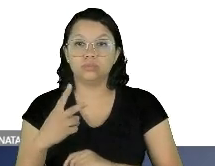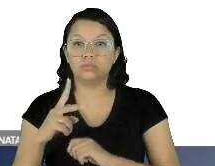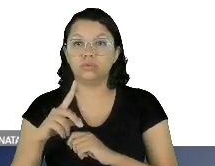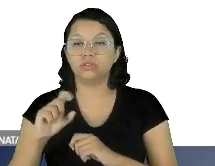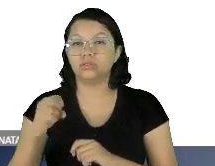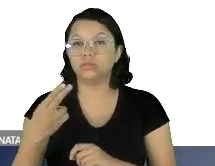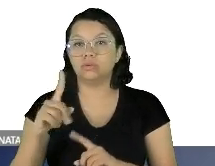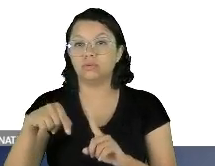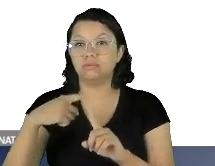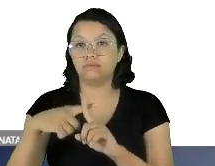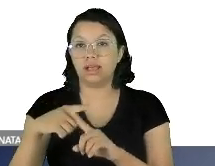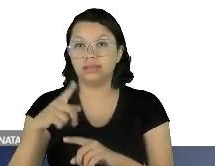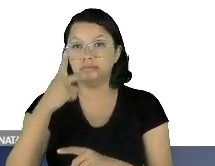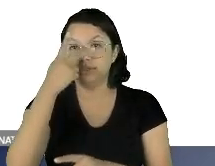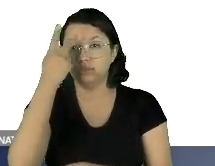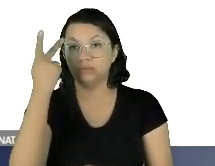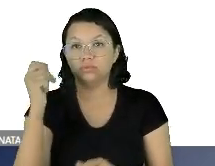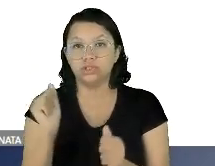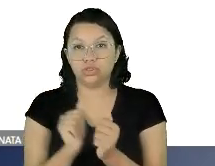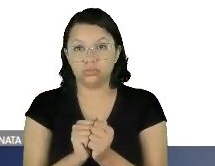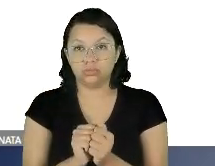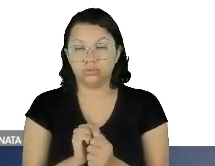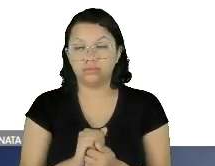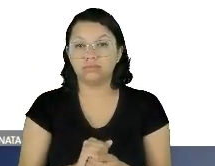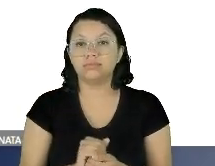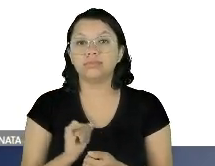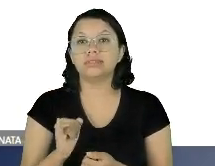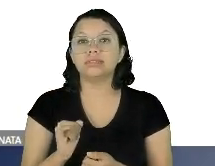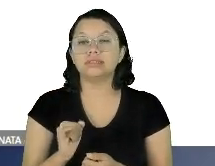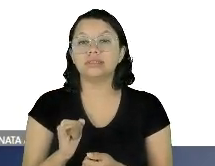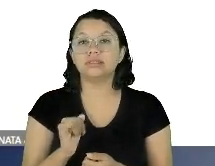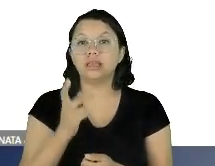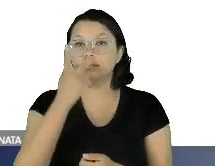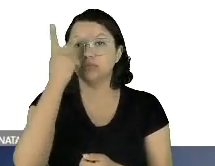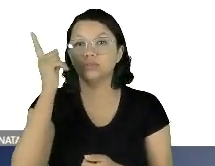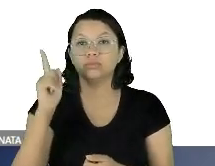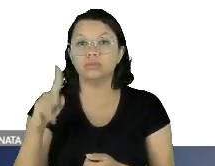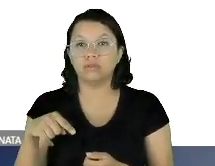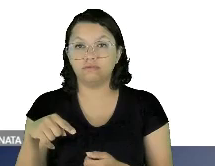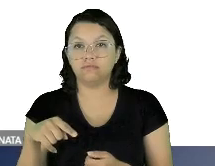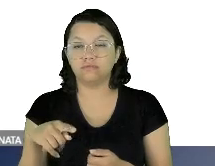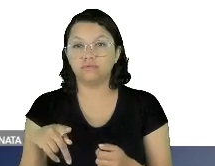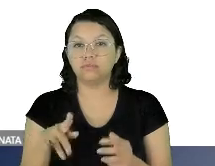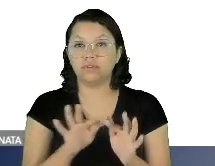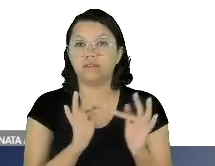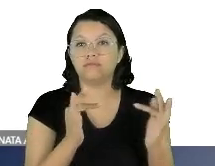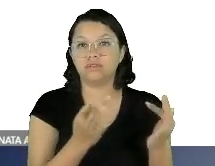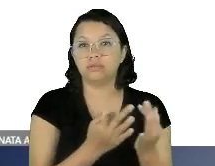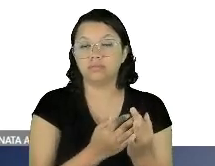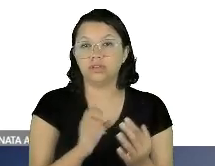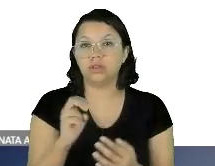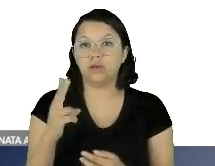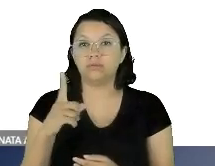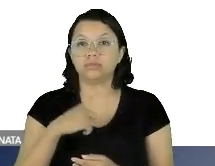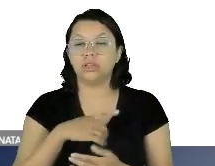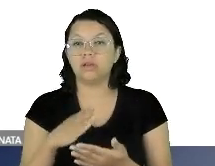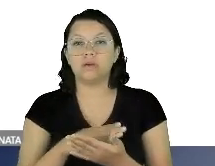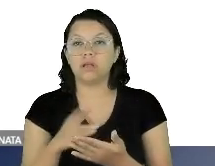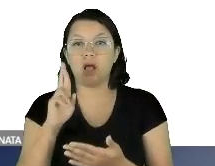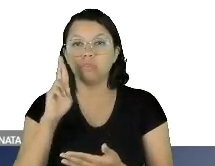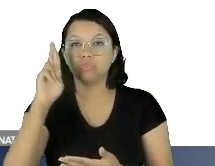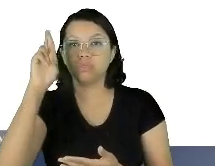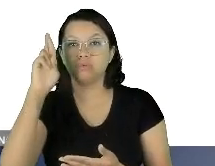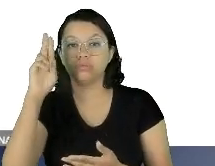pessoas, se o agente for parente, empregador ou exercer qualquer autoridade sobre a vítima, o